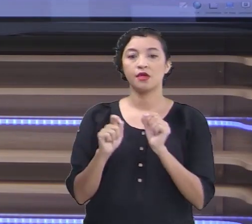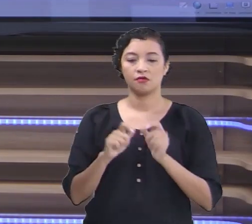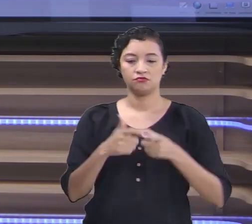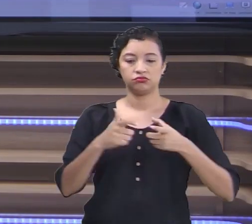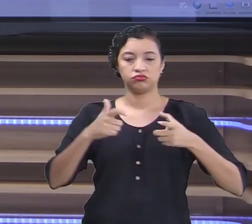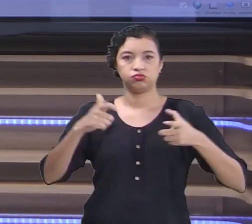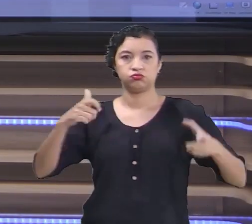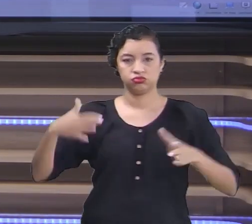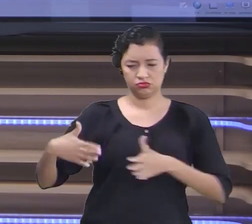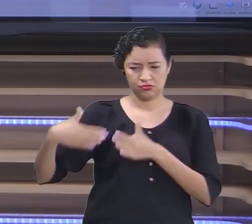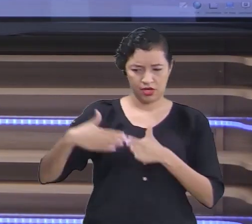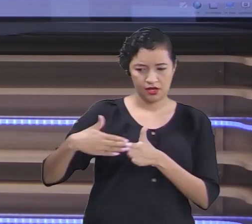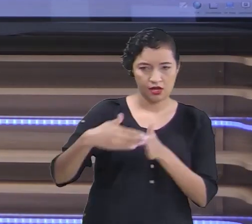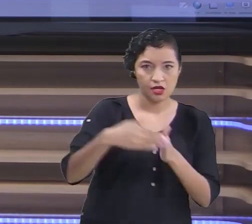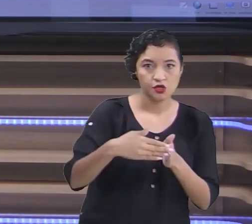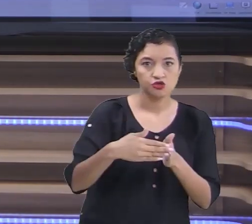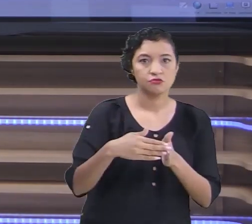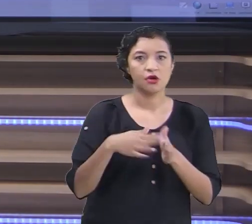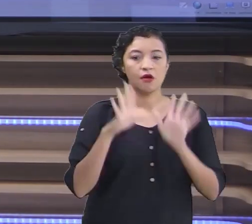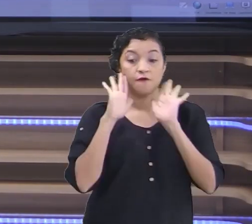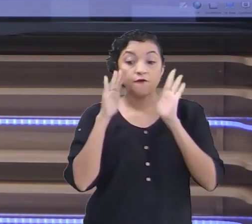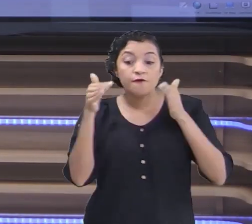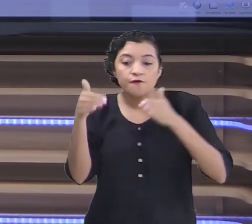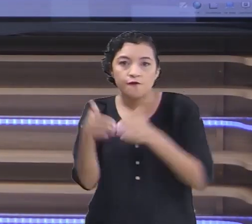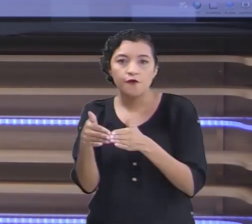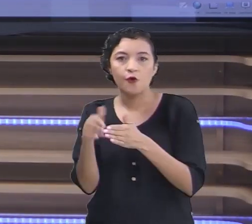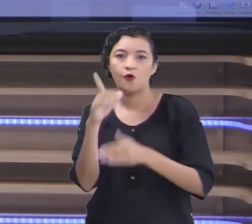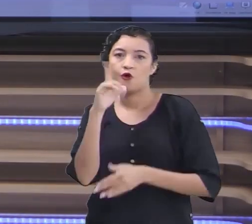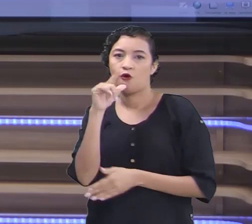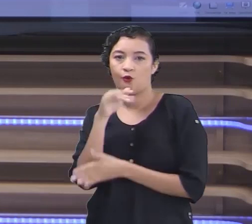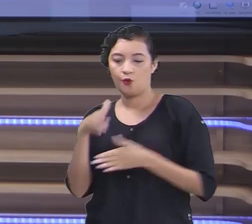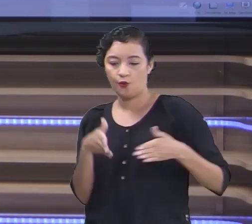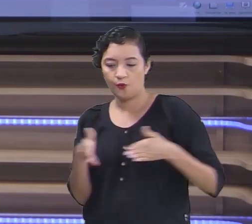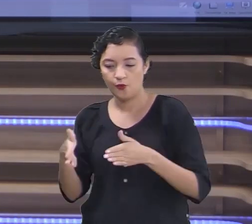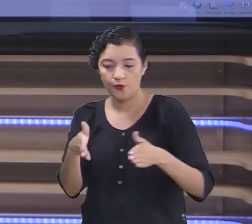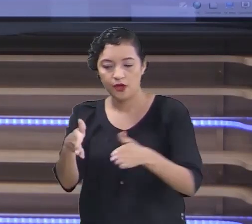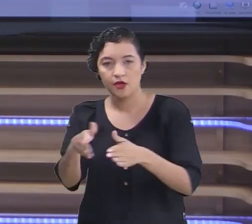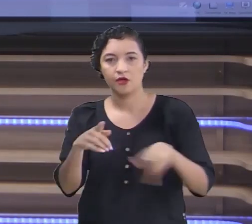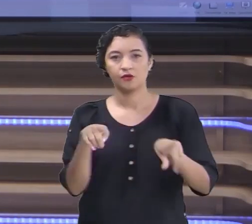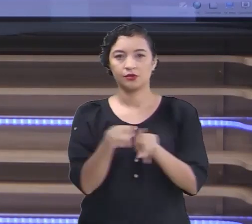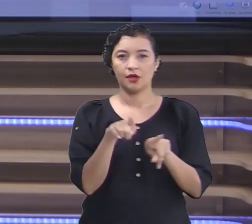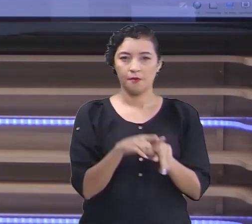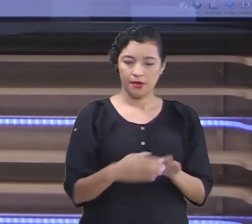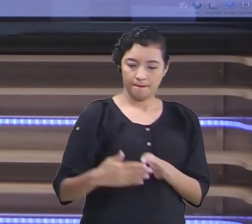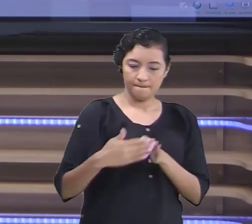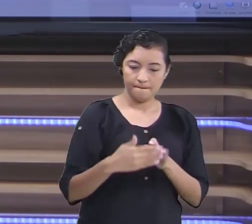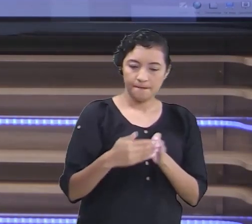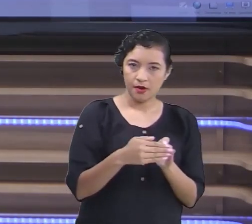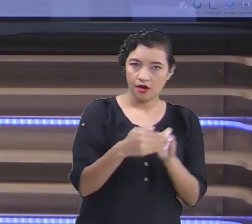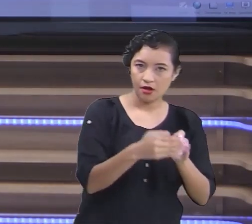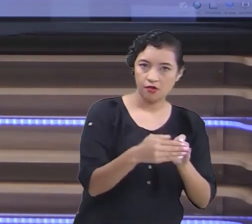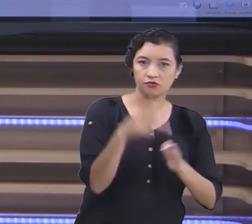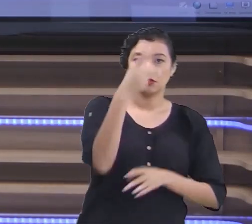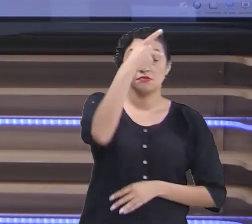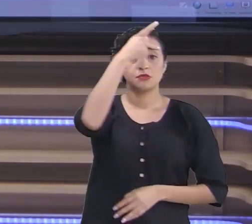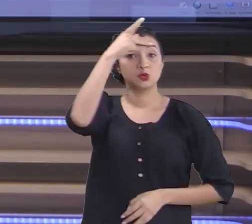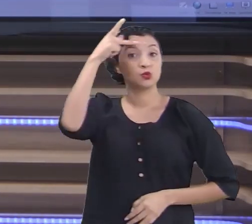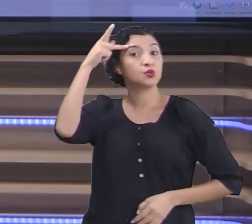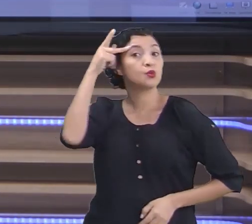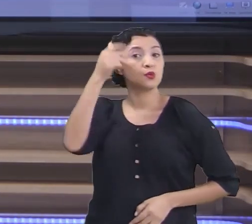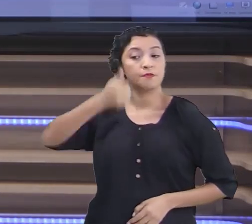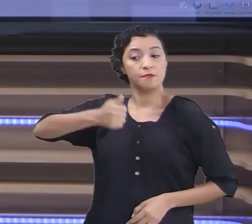falando dos rios, dos barcos, dos primeiros homens que construíram grandes navegações para viajar pelo